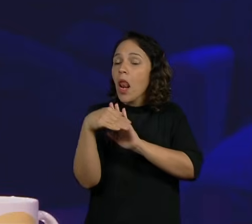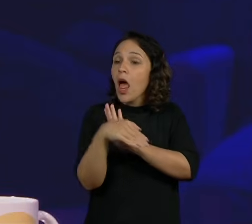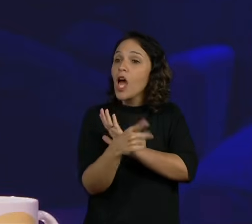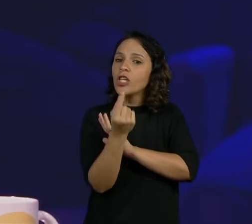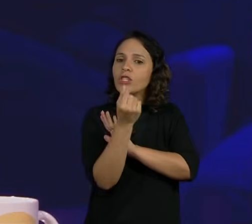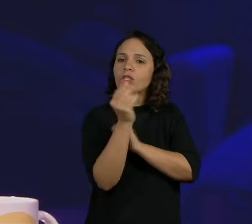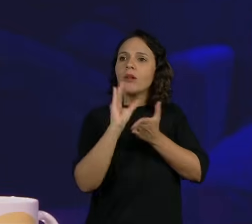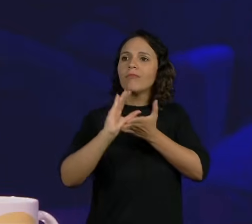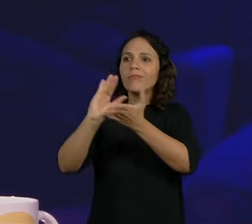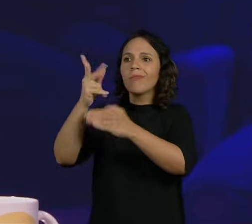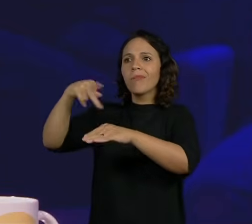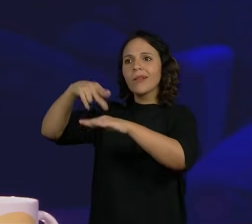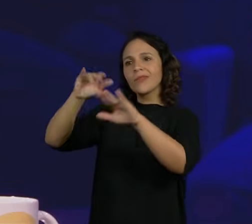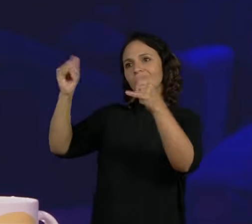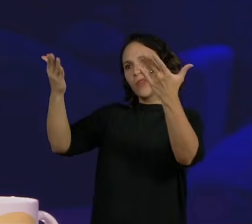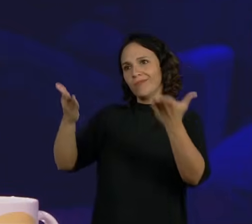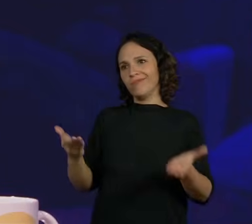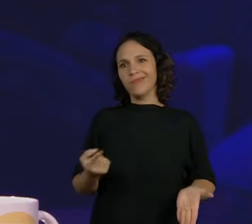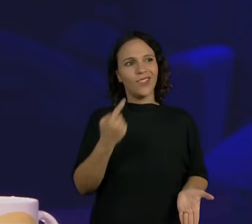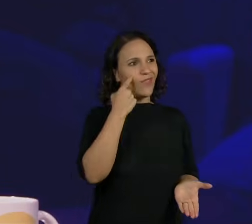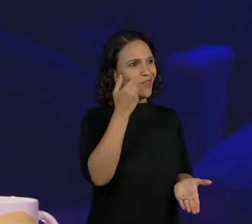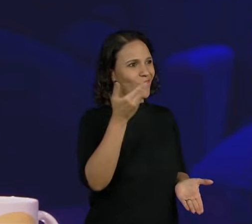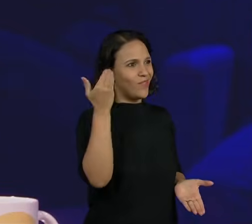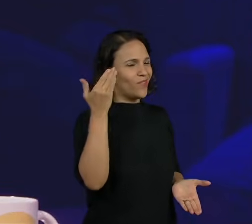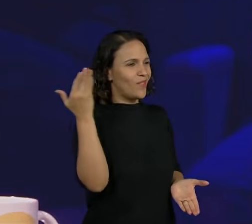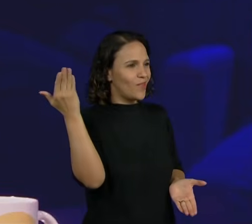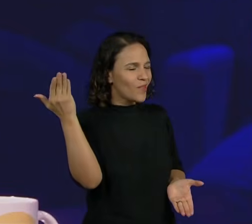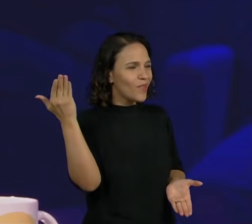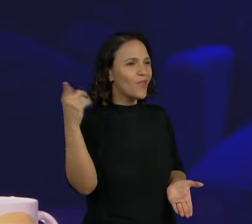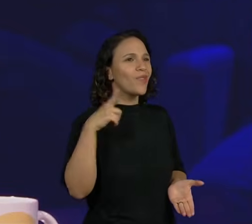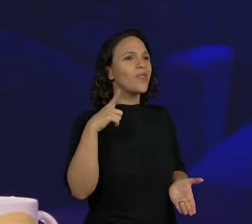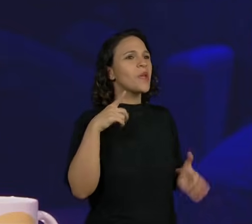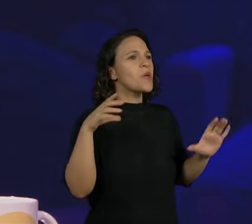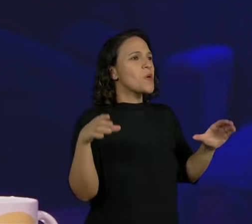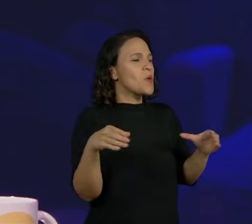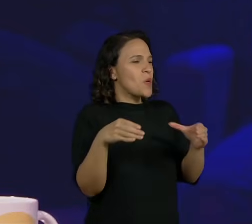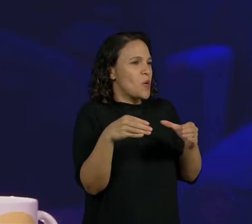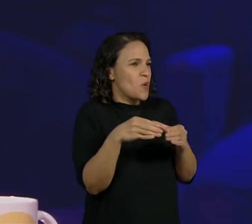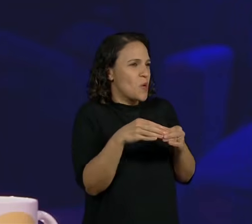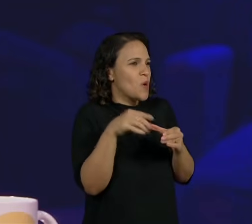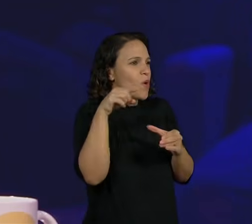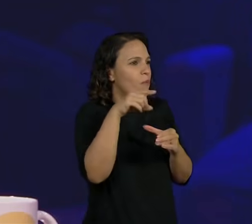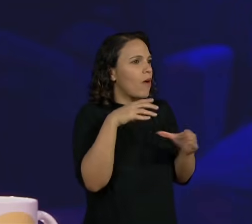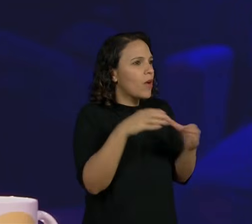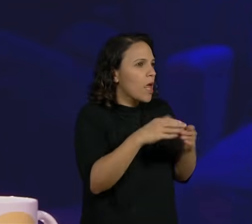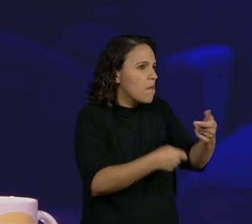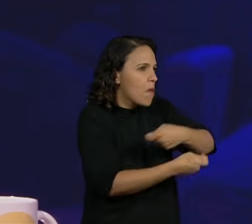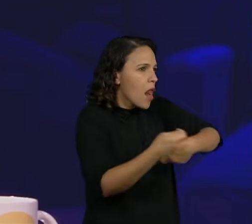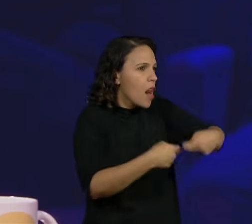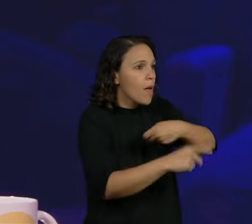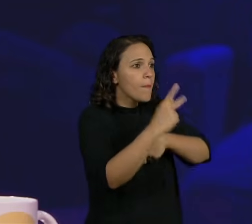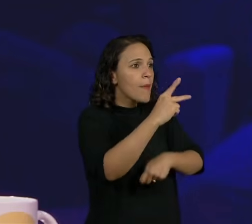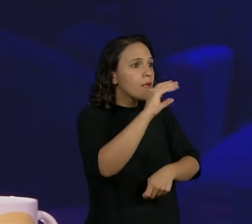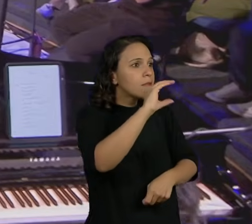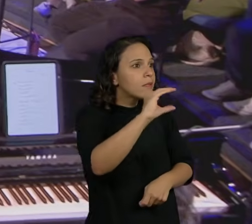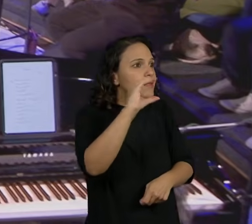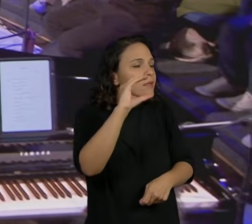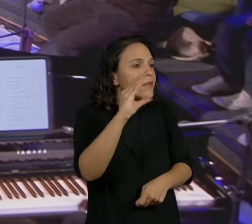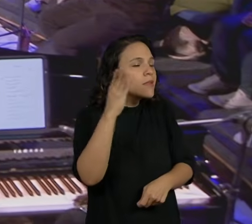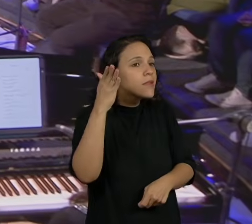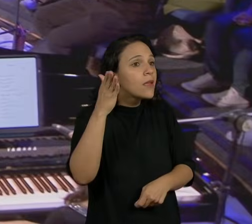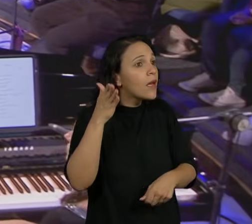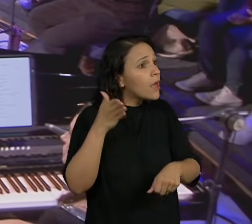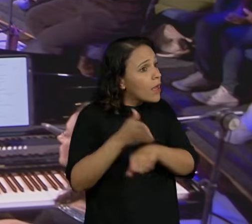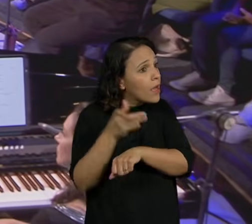Veja que nesses últimos escândalos, né, dos grupos de crimes organizados do PCC, boa parte na